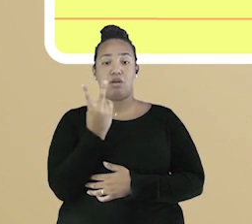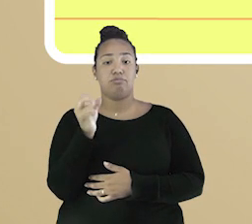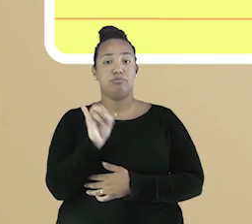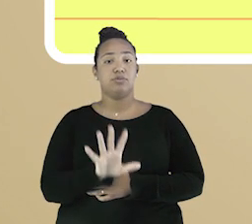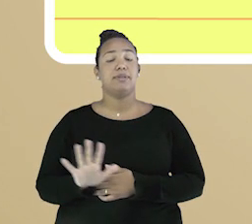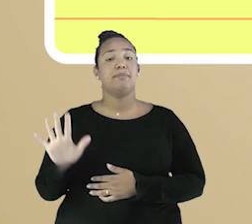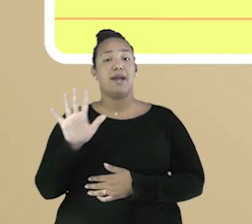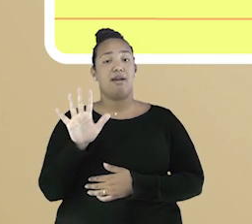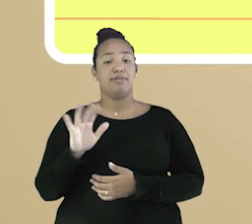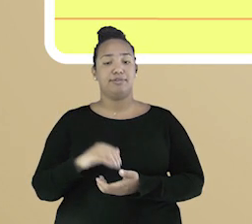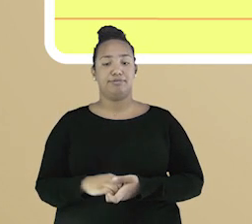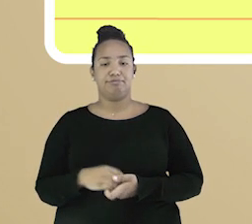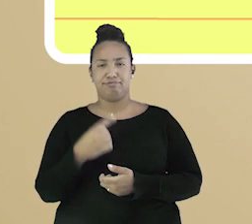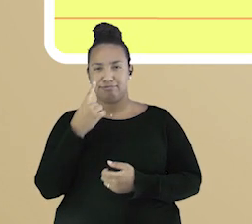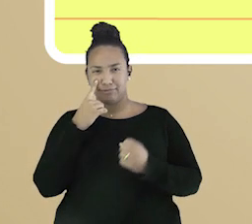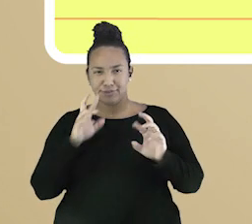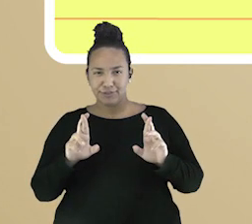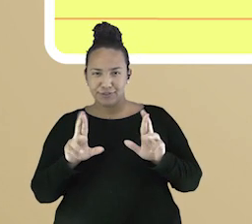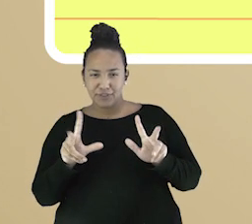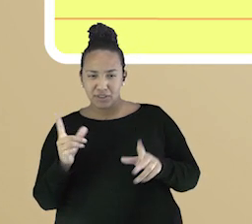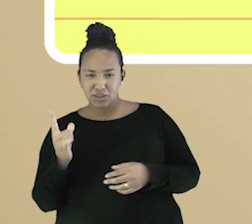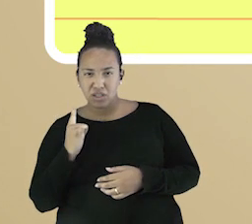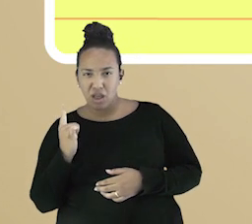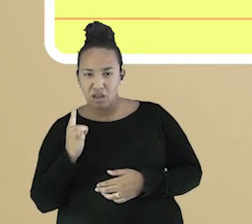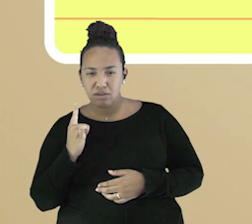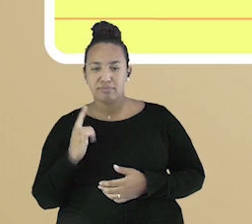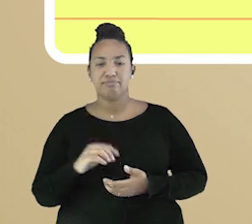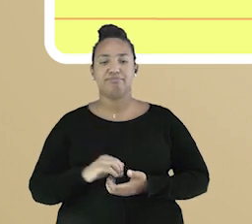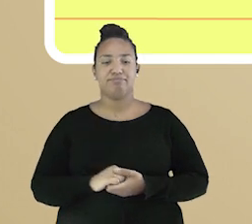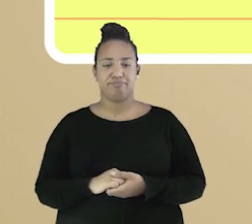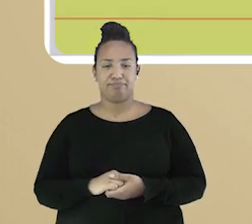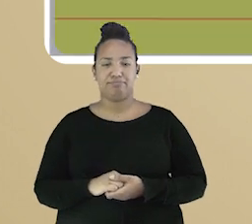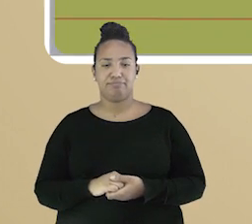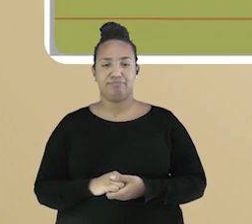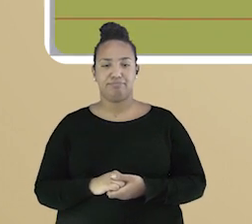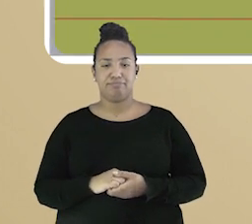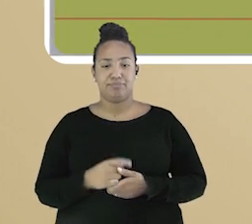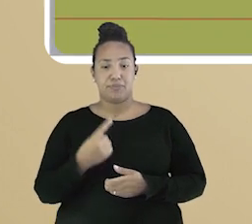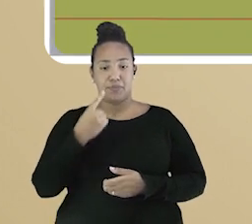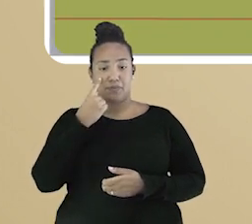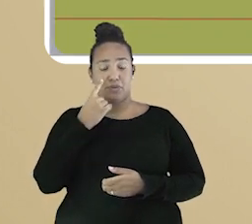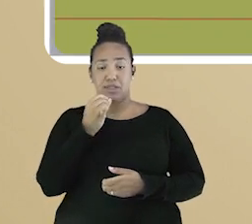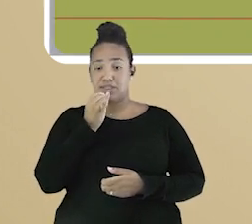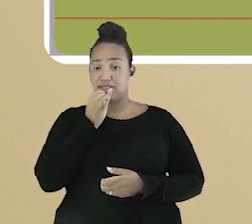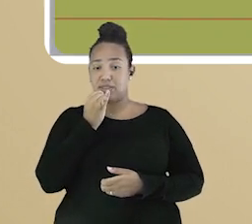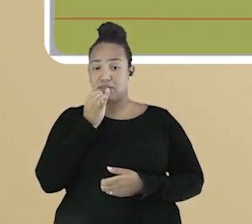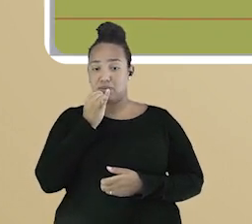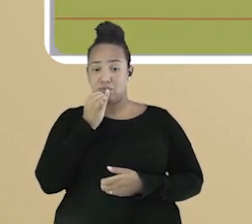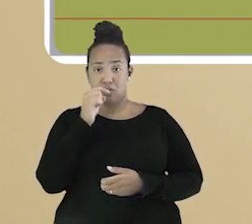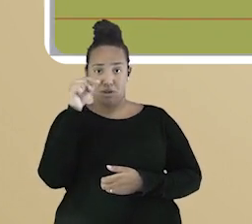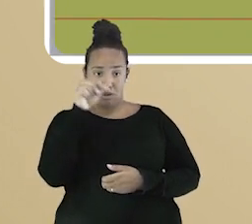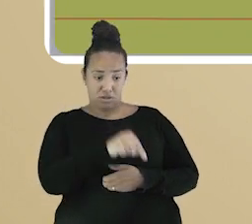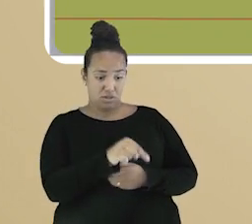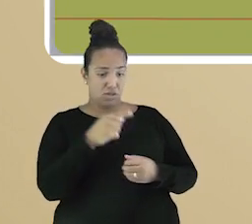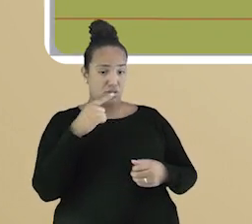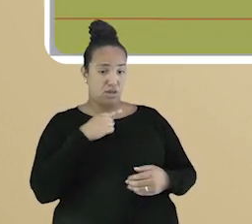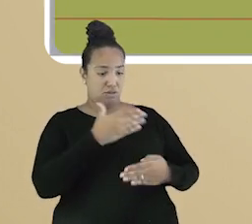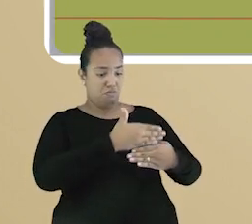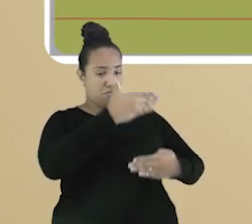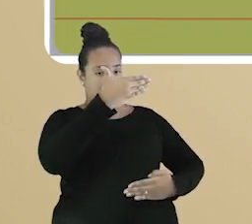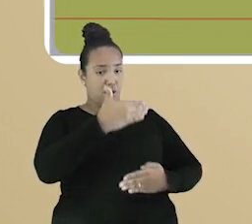imagens novamente? Perceba a diferença entre elas. Aqui podemos ver que uma delas está cercada de